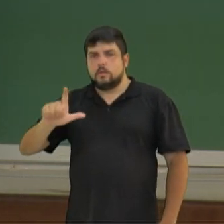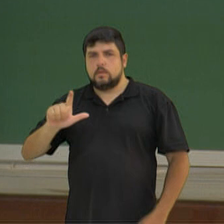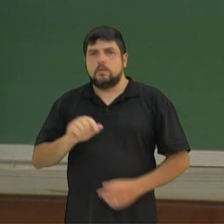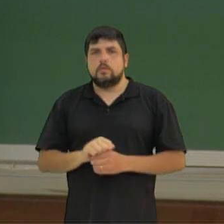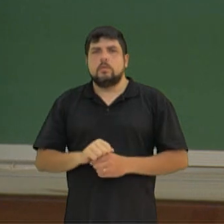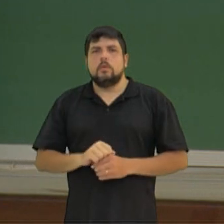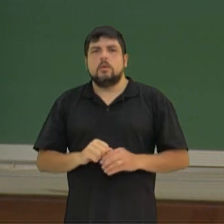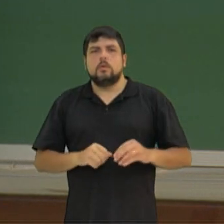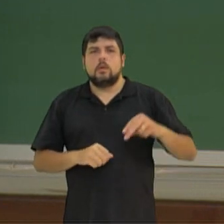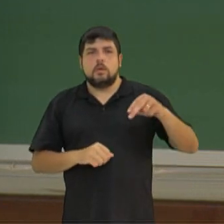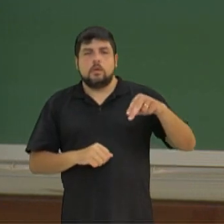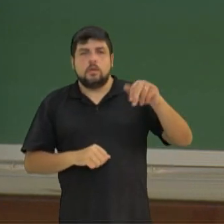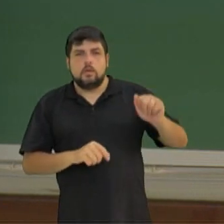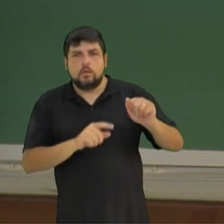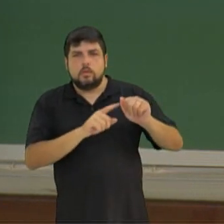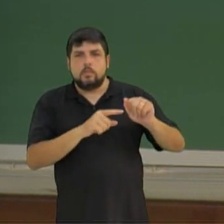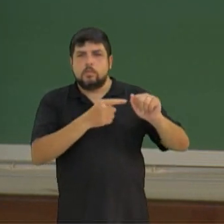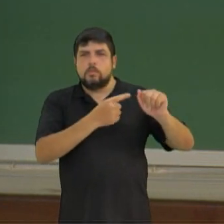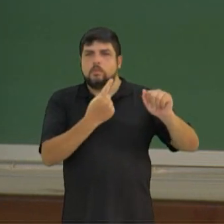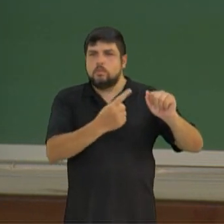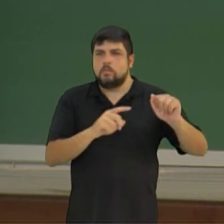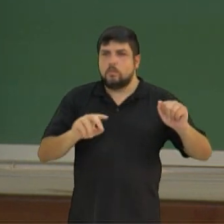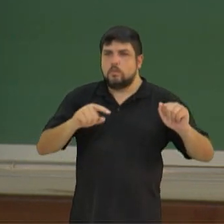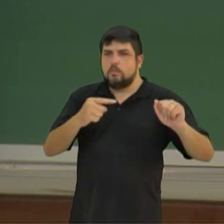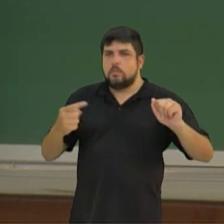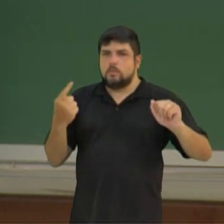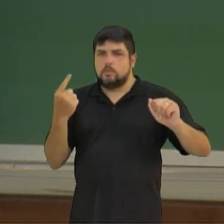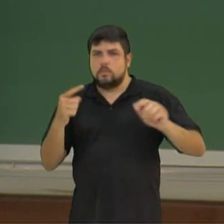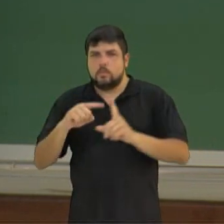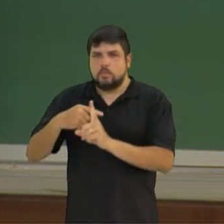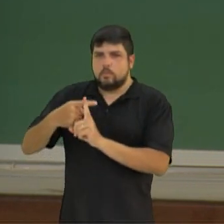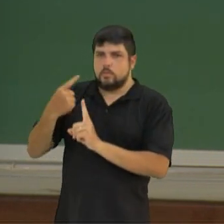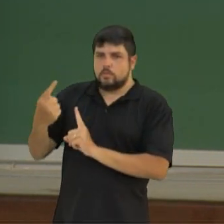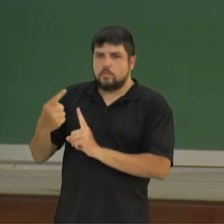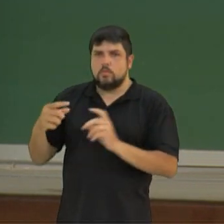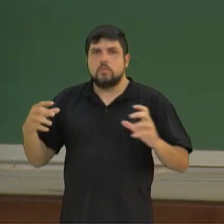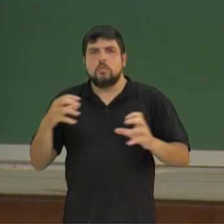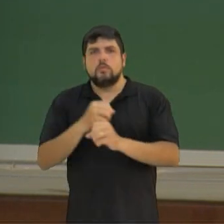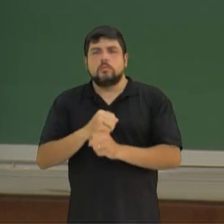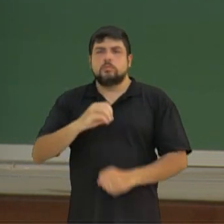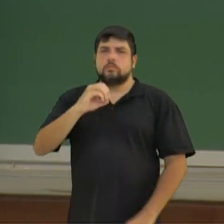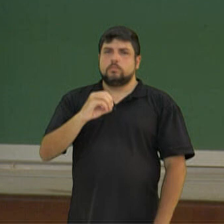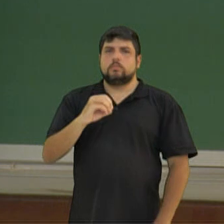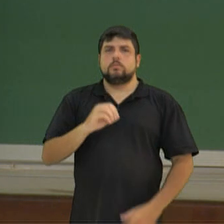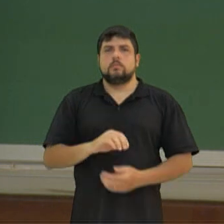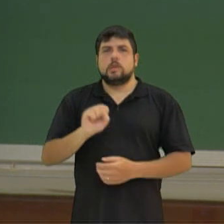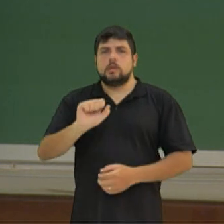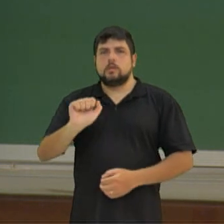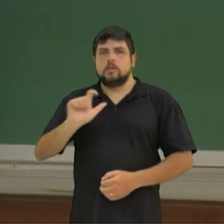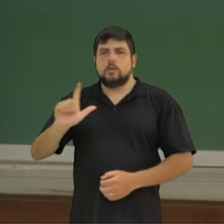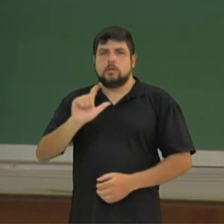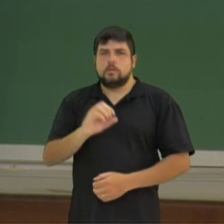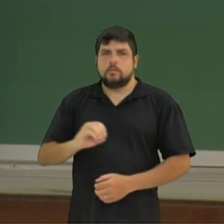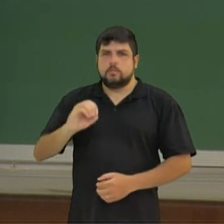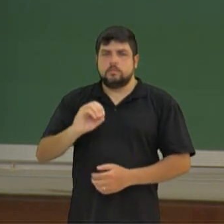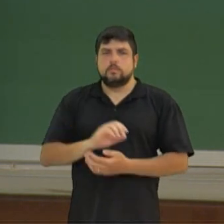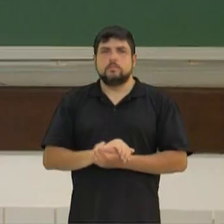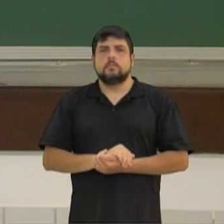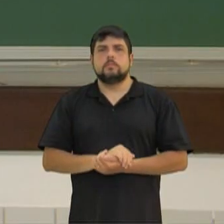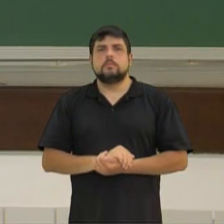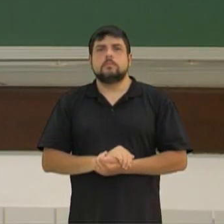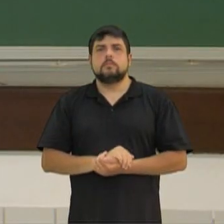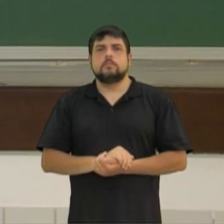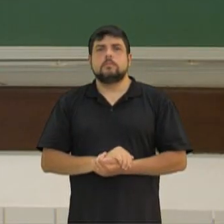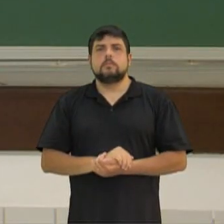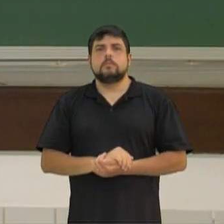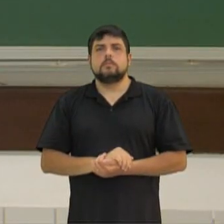1 e o cloro menos 1. A soma dos dois vai dar 0 para esse sal de cozinha, o nosso composto da letra D,